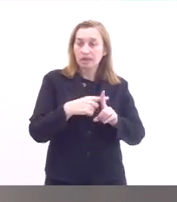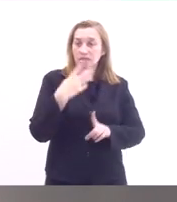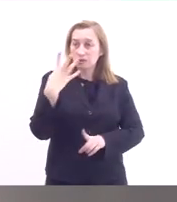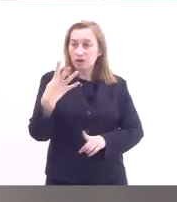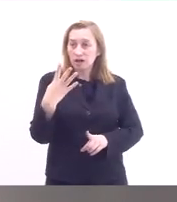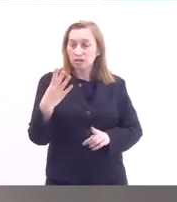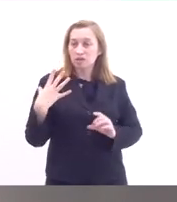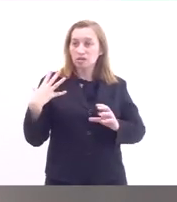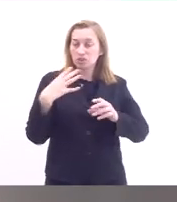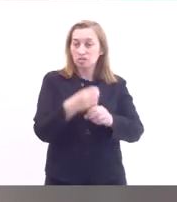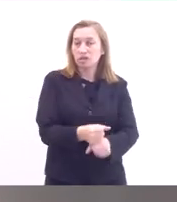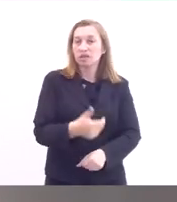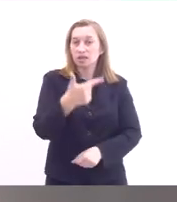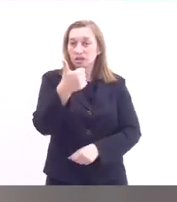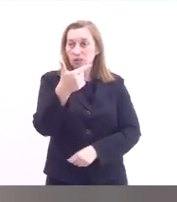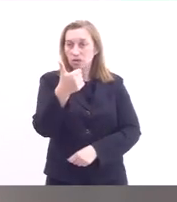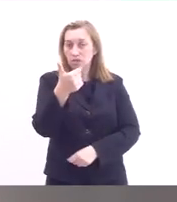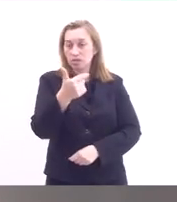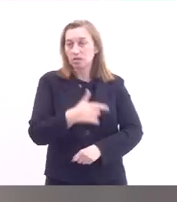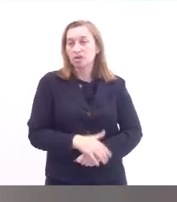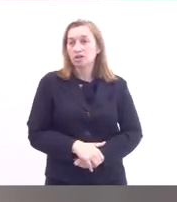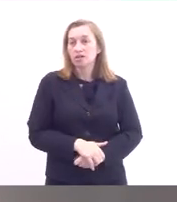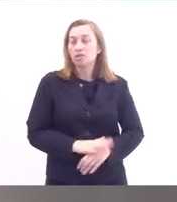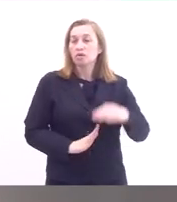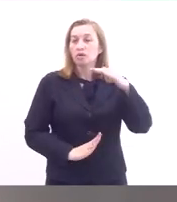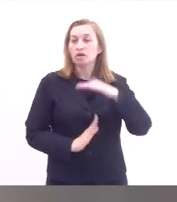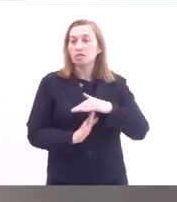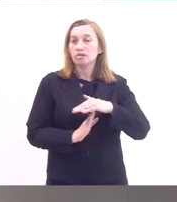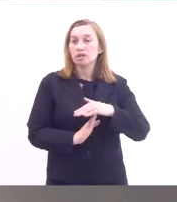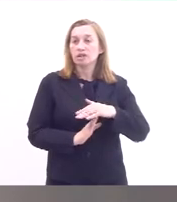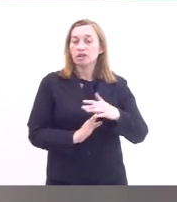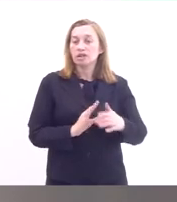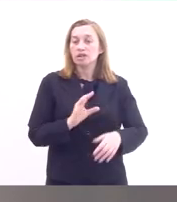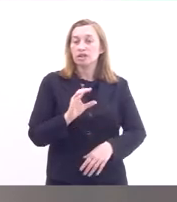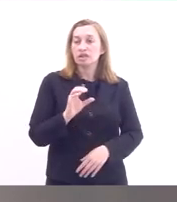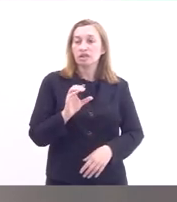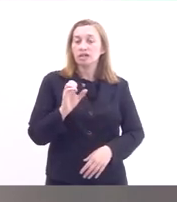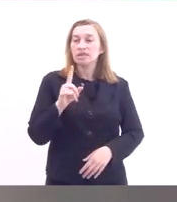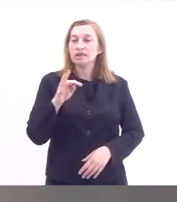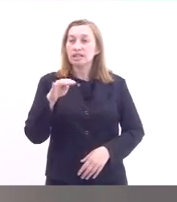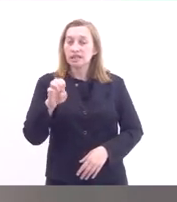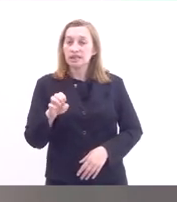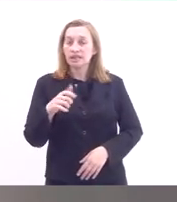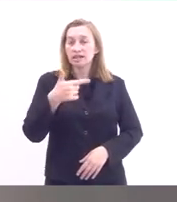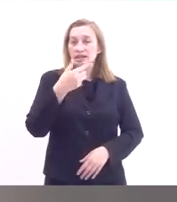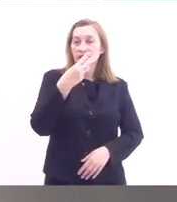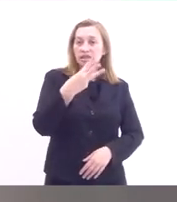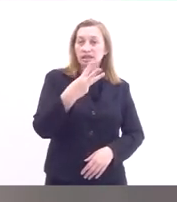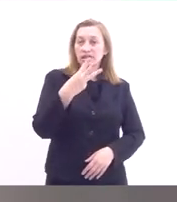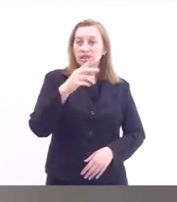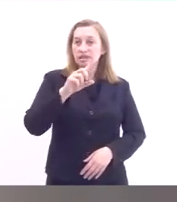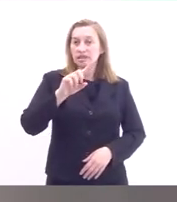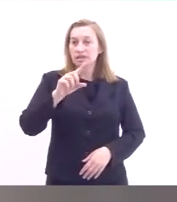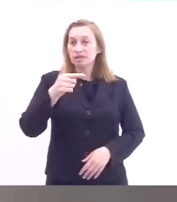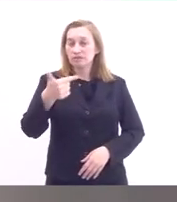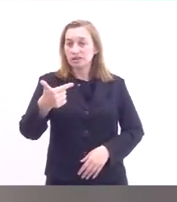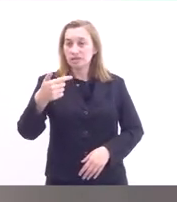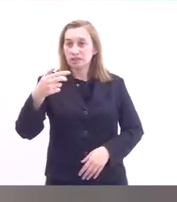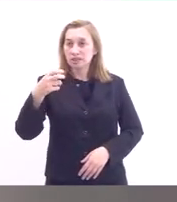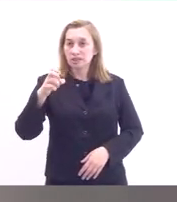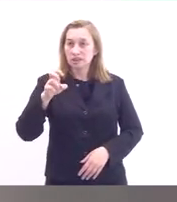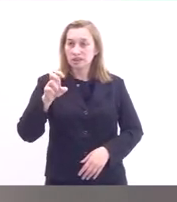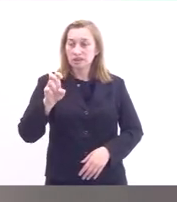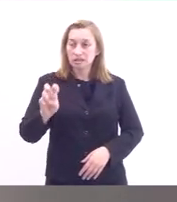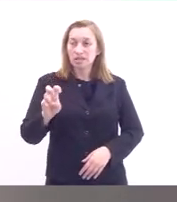seus indicadores, o limite da Selic é 13,25 pelos seus indicadores, então a gente vai pagar